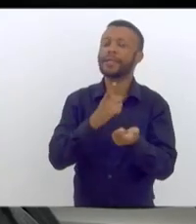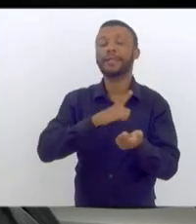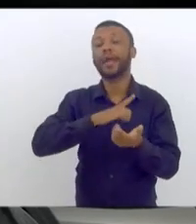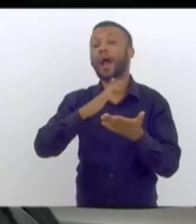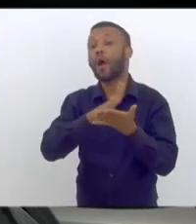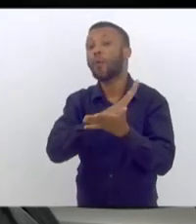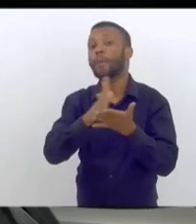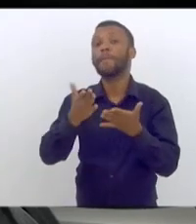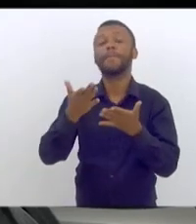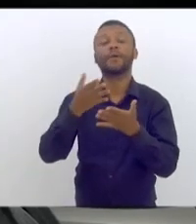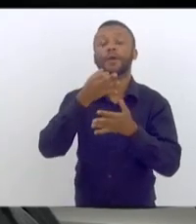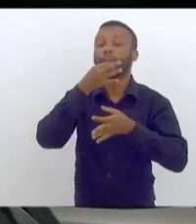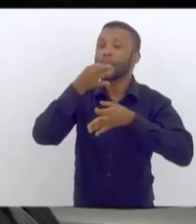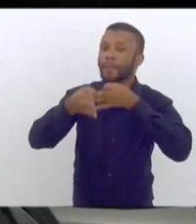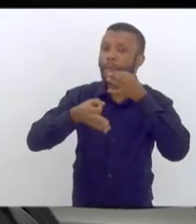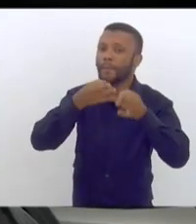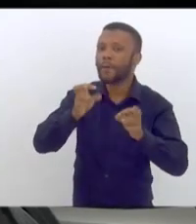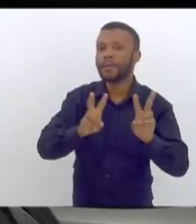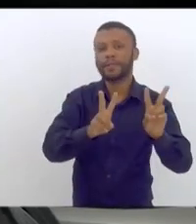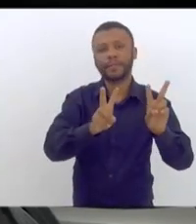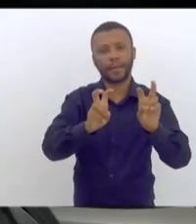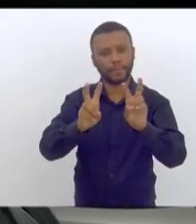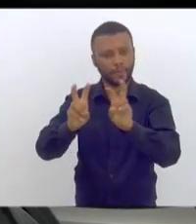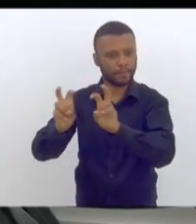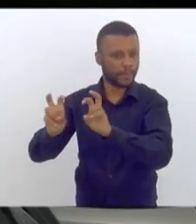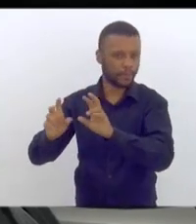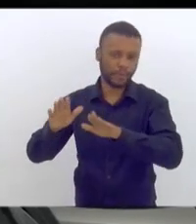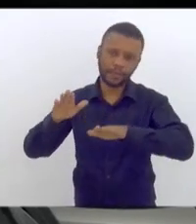emendas que fecham sobre o mesmo tema talvez